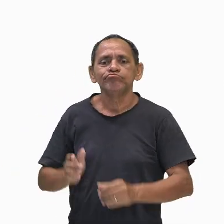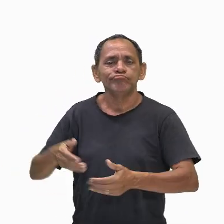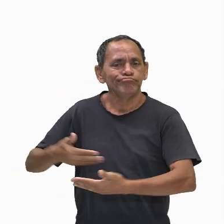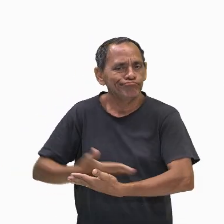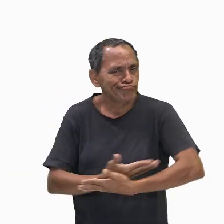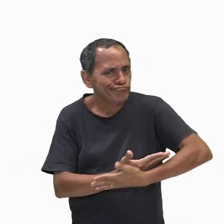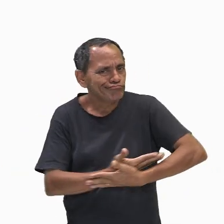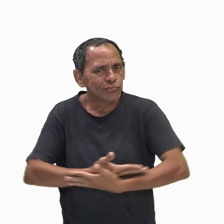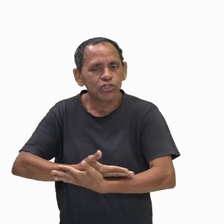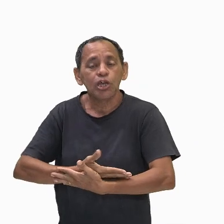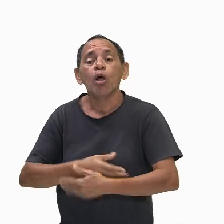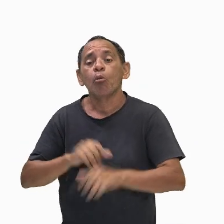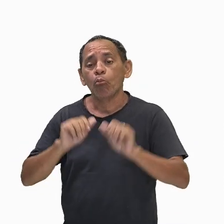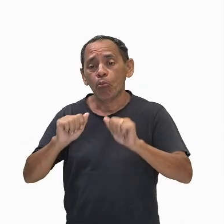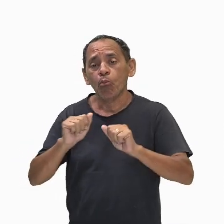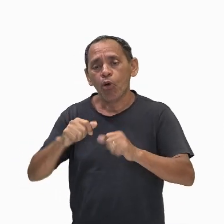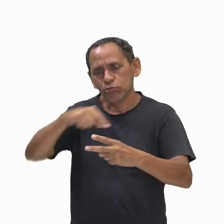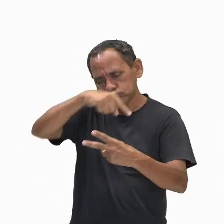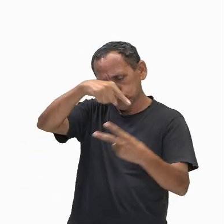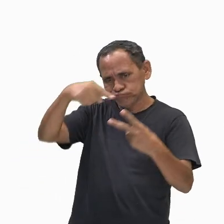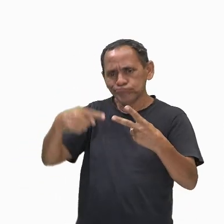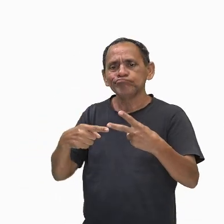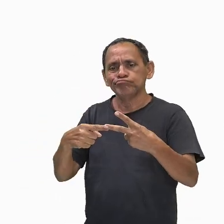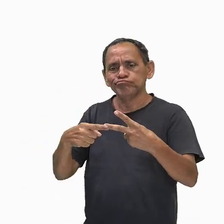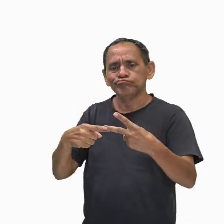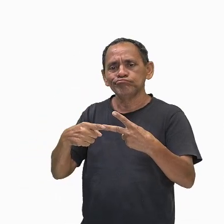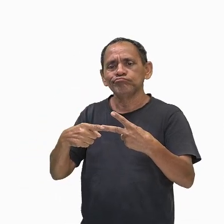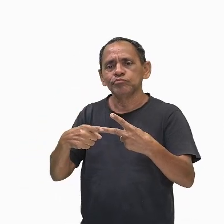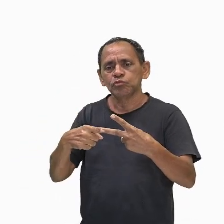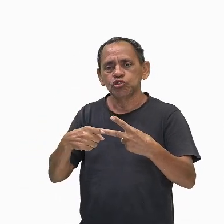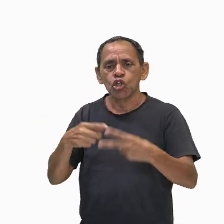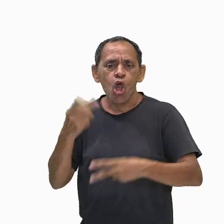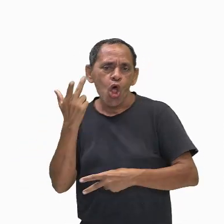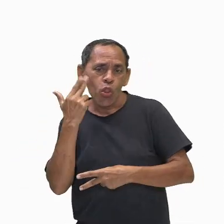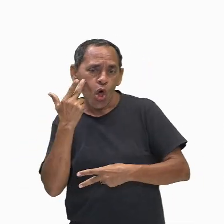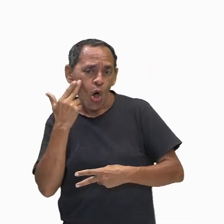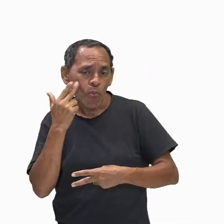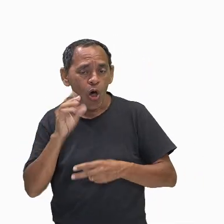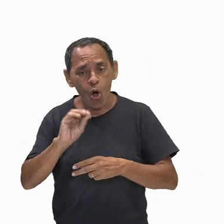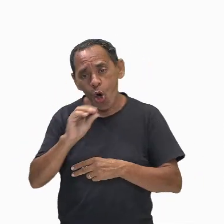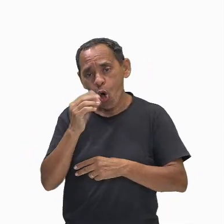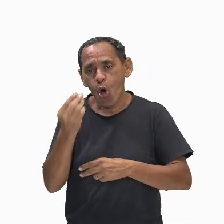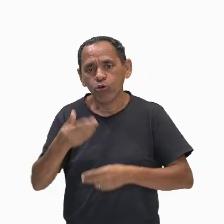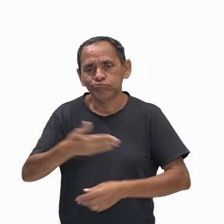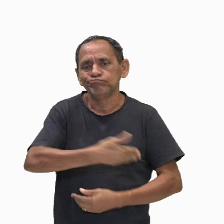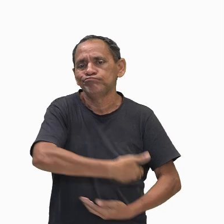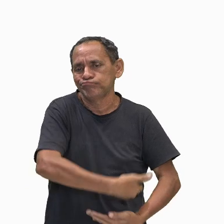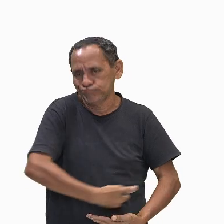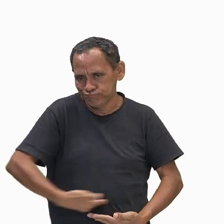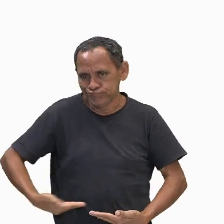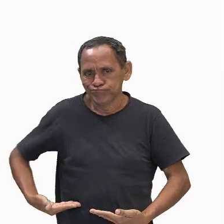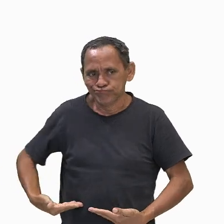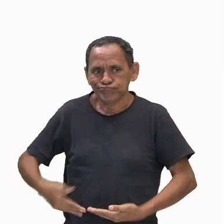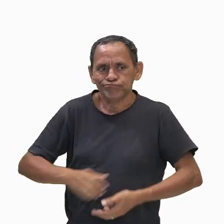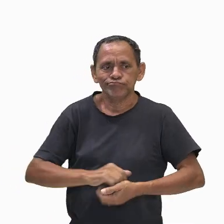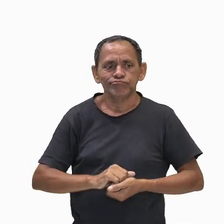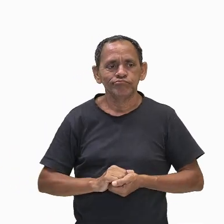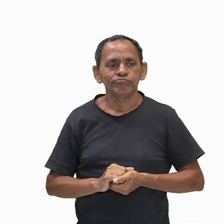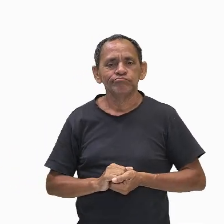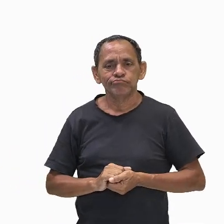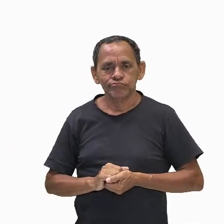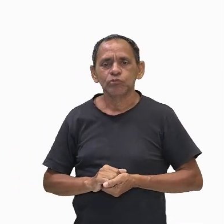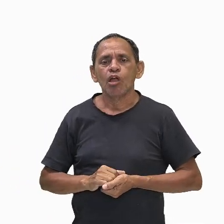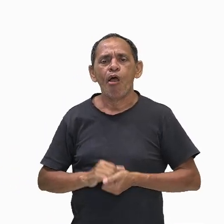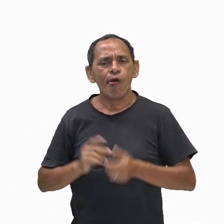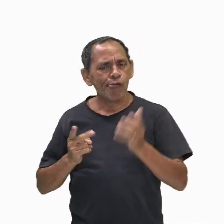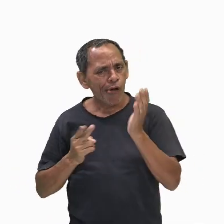a indicação médica e a preferência da mulher. Os tipos de partos são parto normal, onde o bebê nasce através do